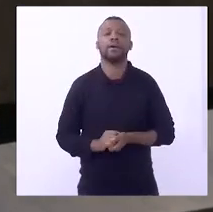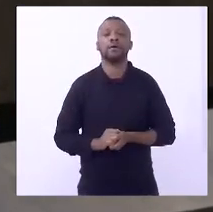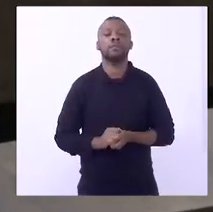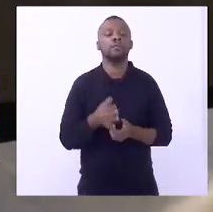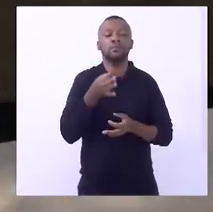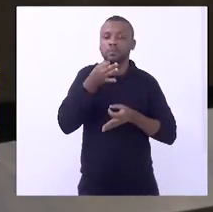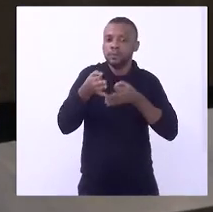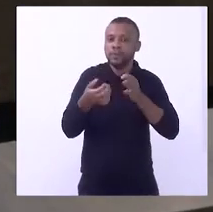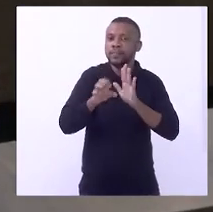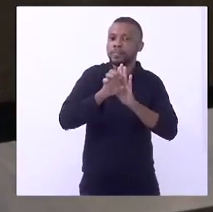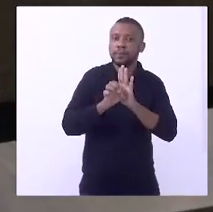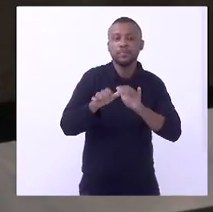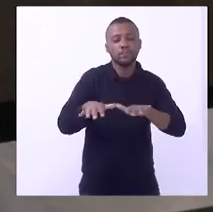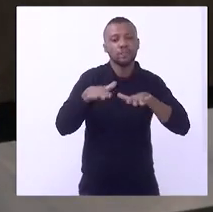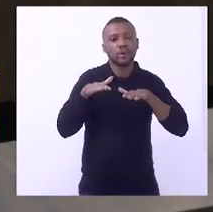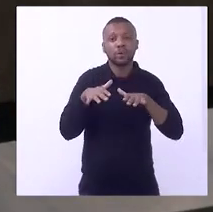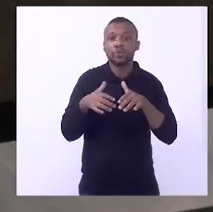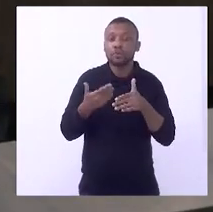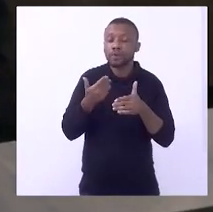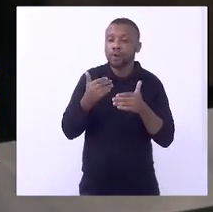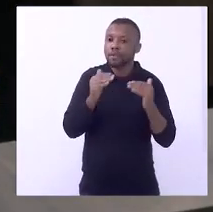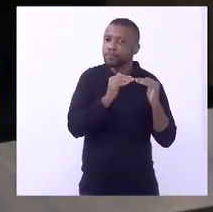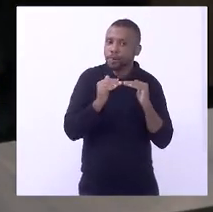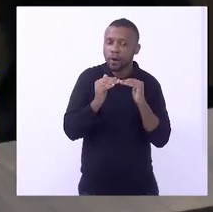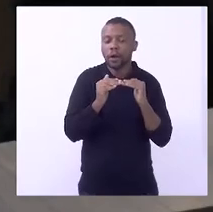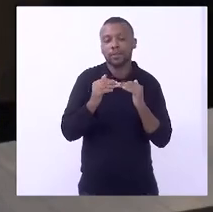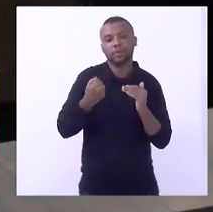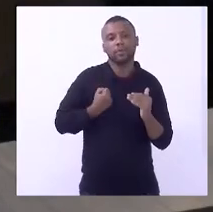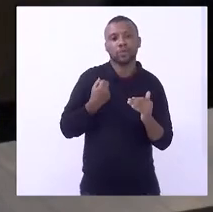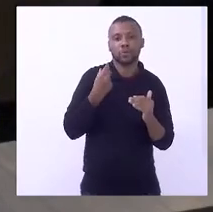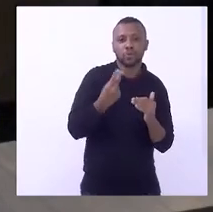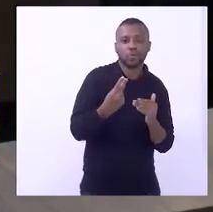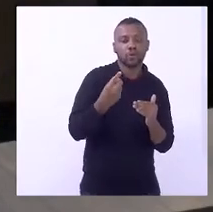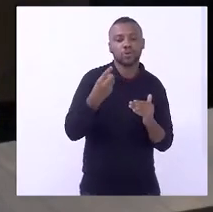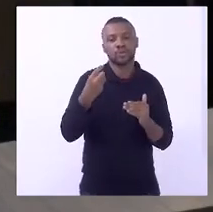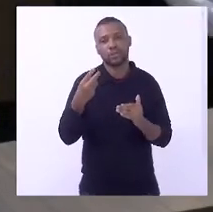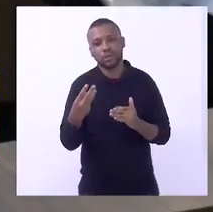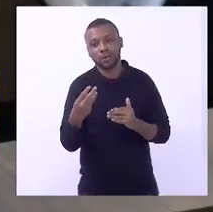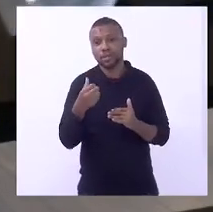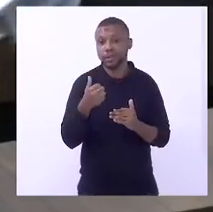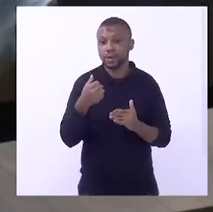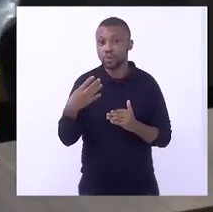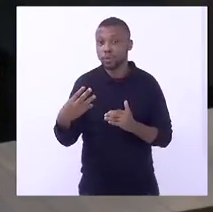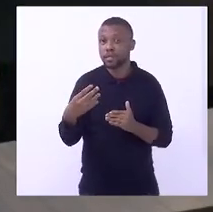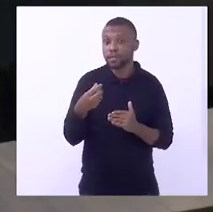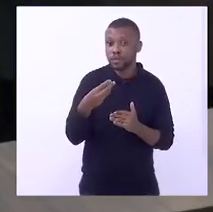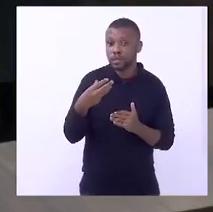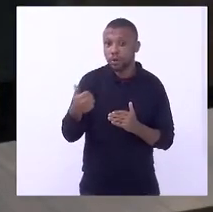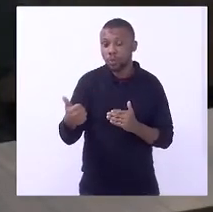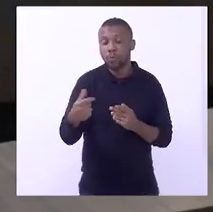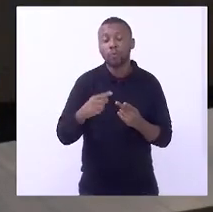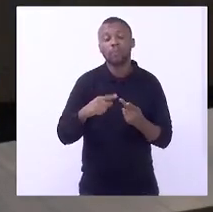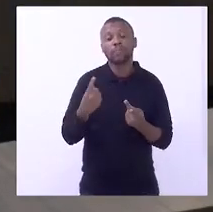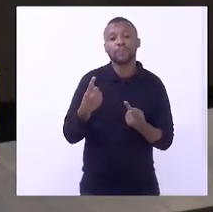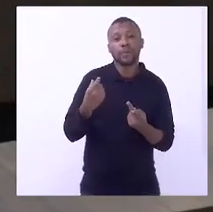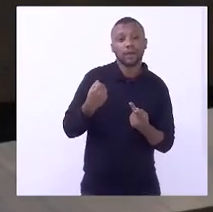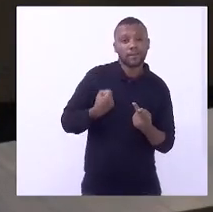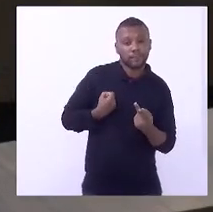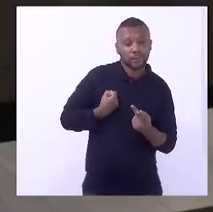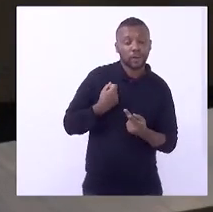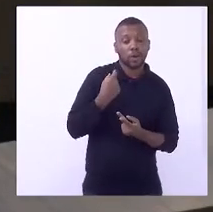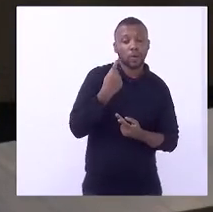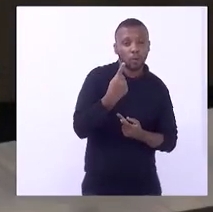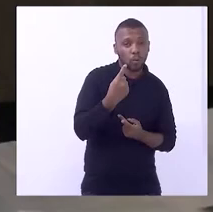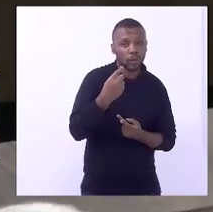Parecer às emendas de plenário. Favorável às emendas 2, 4, 14 e 31. Favorável com submendas, emendas 1 e 5. Favorável com